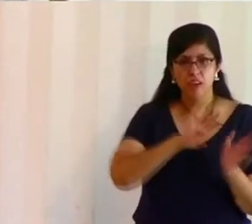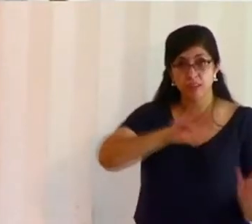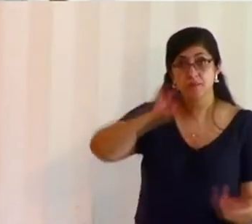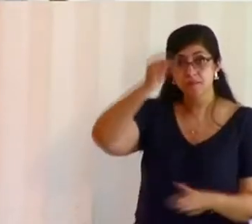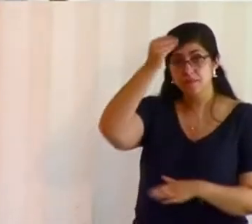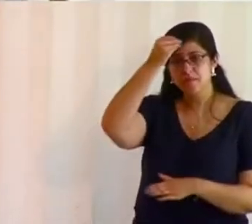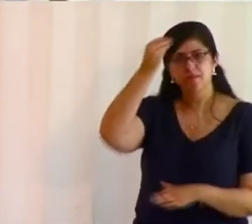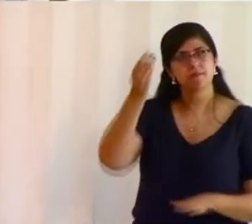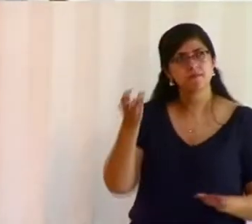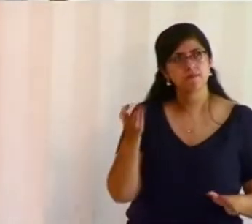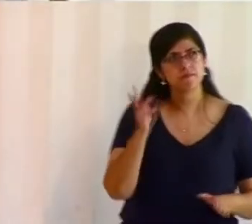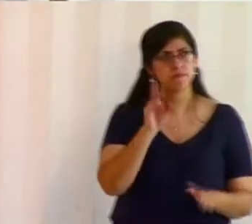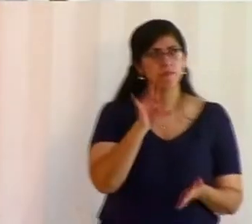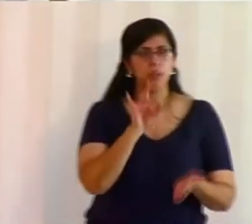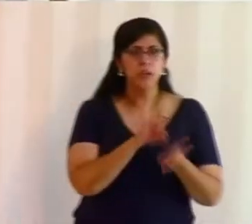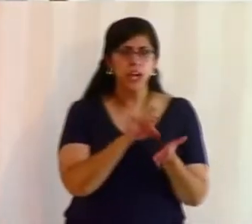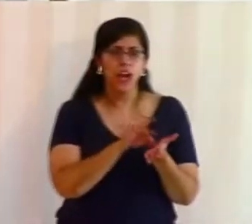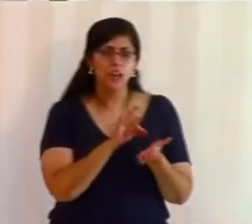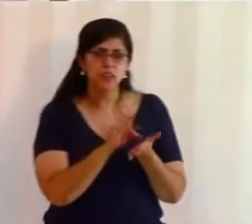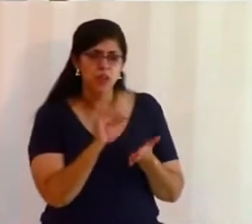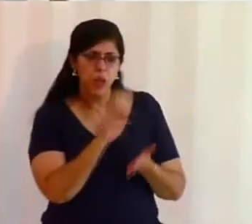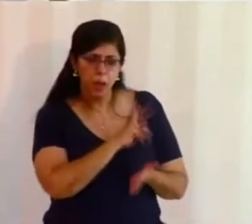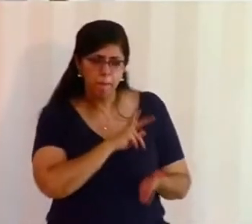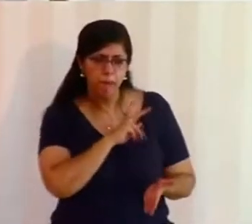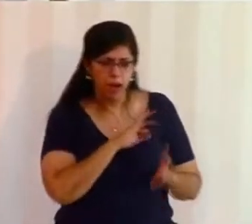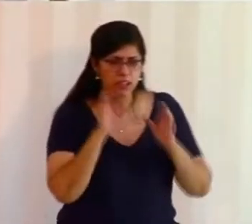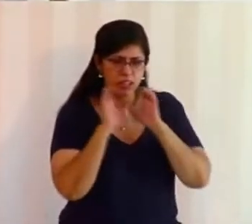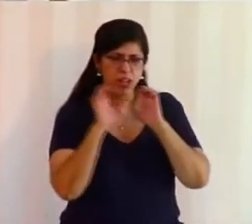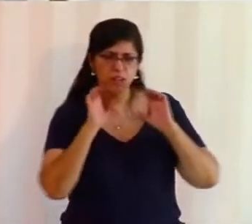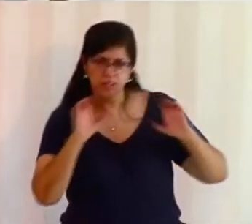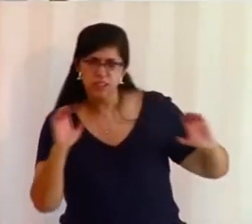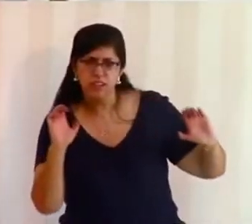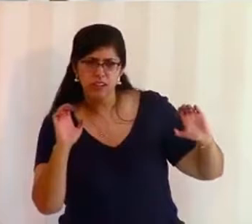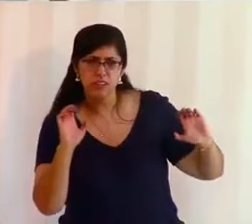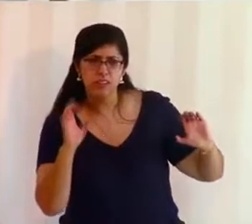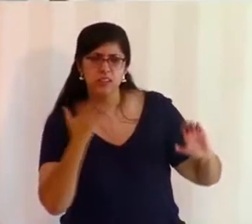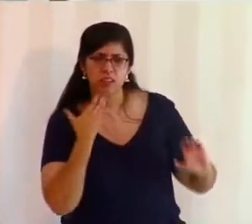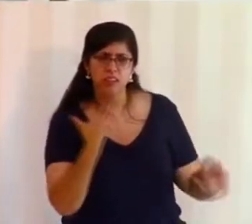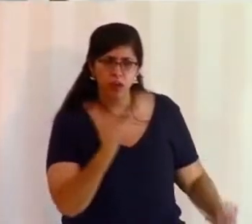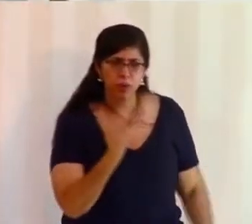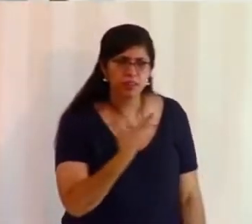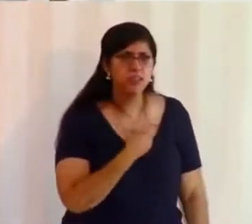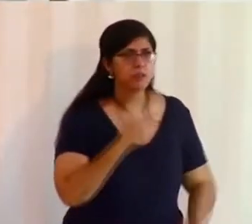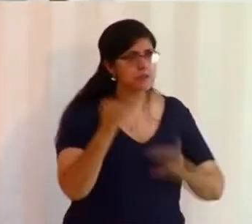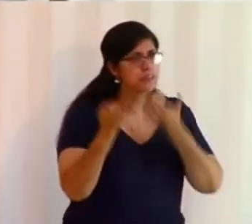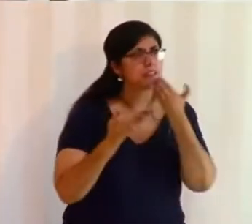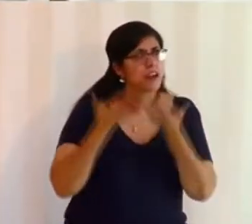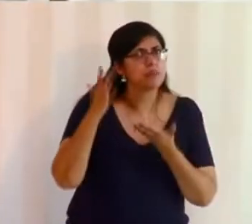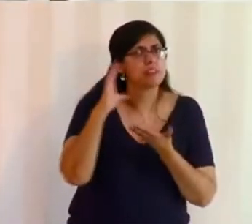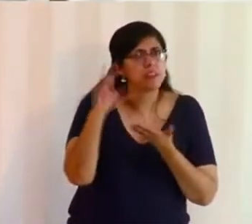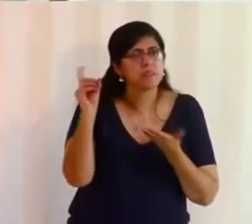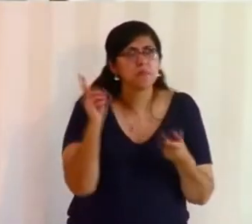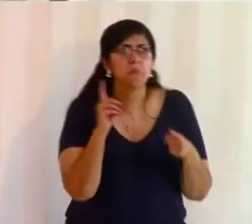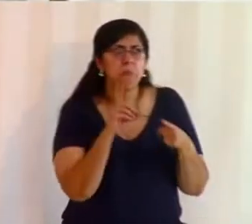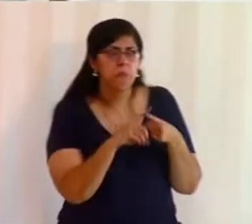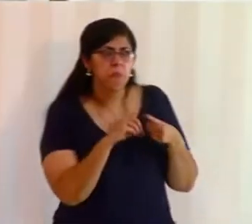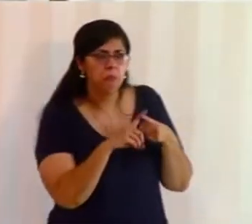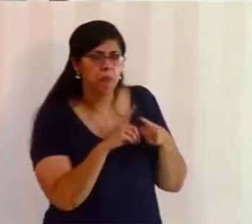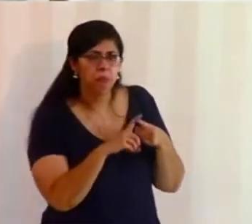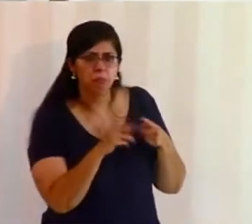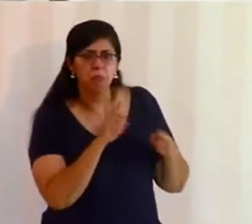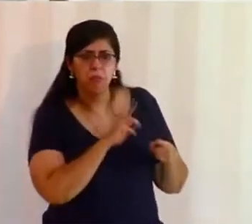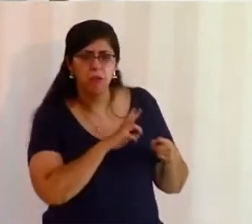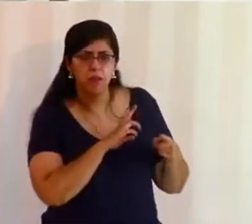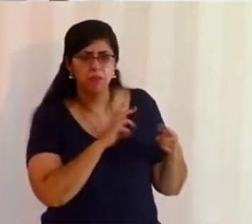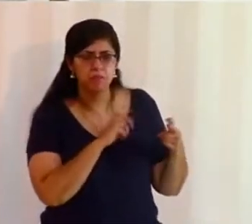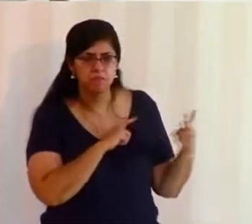do Deus Altíssimo? Eram. Anunciavam ou não anunciavam o caminho da salvação? Anunciavam. Então por que Paulo vai repreender esse